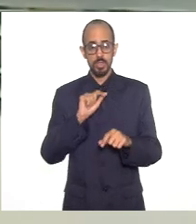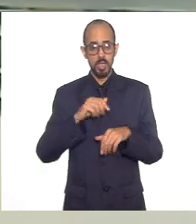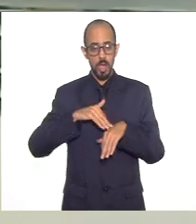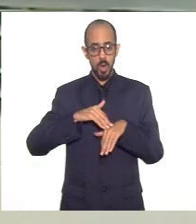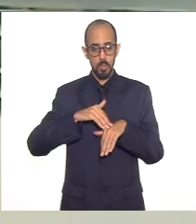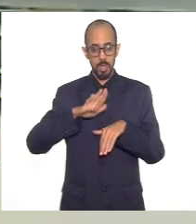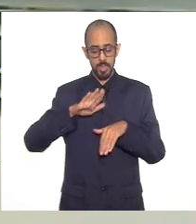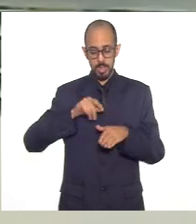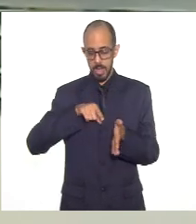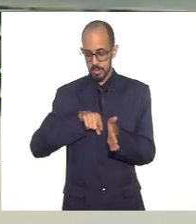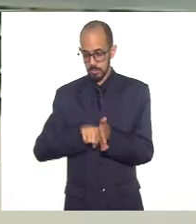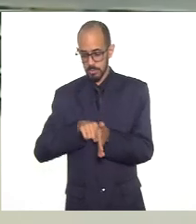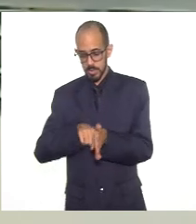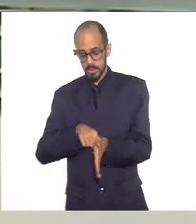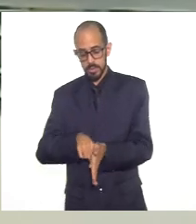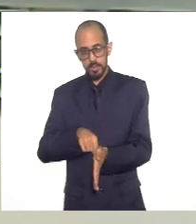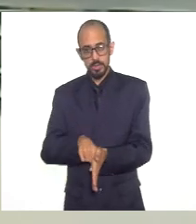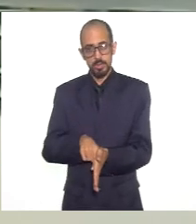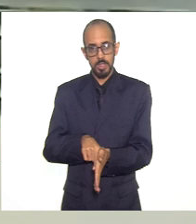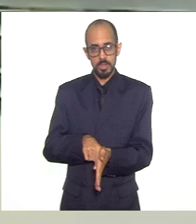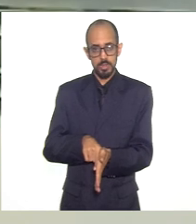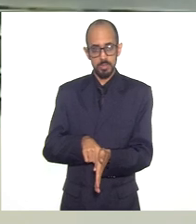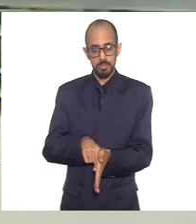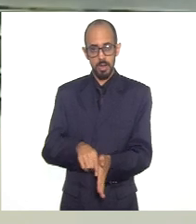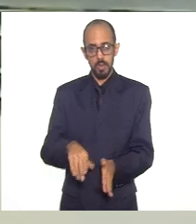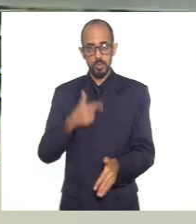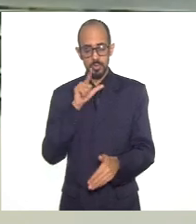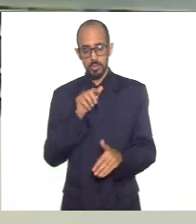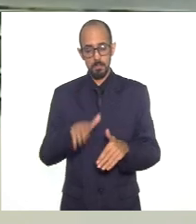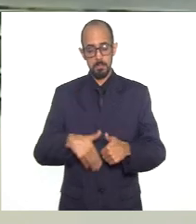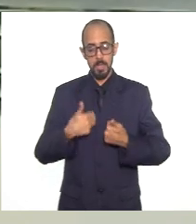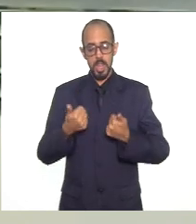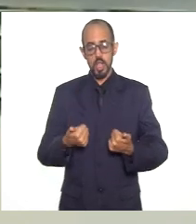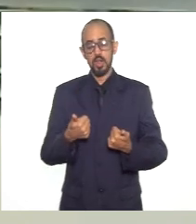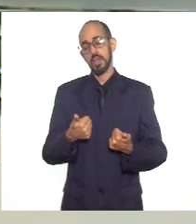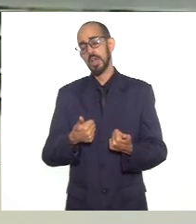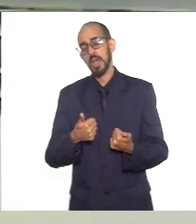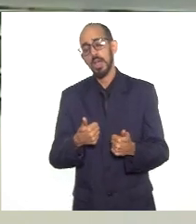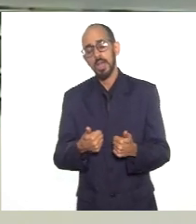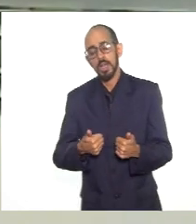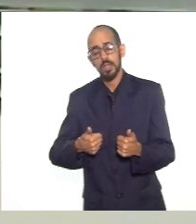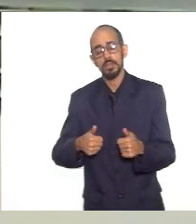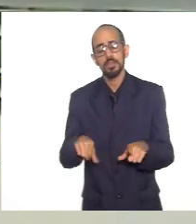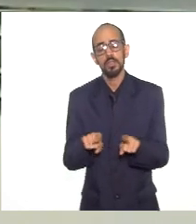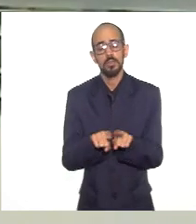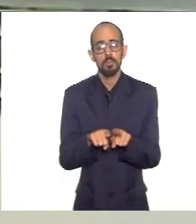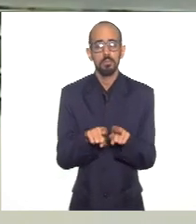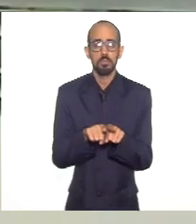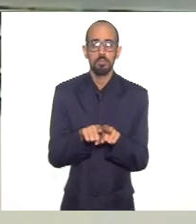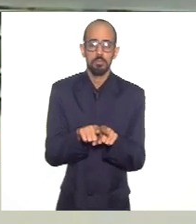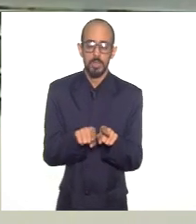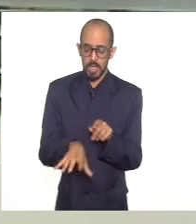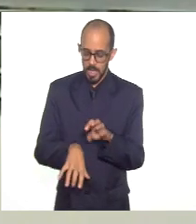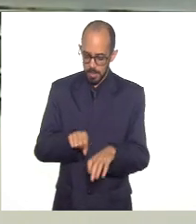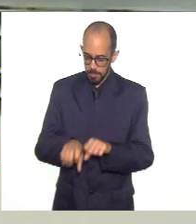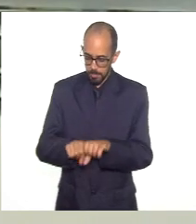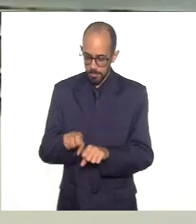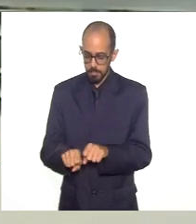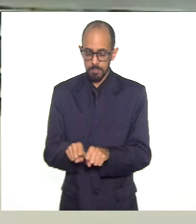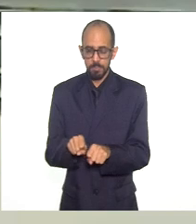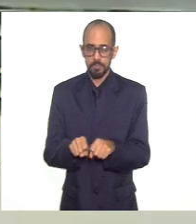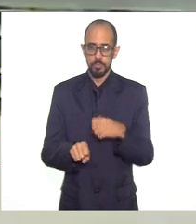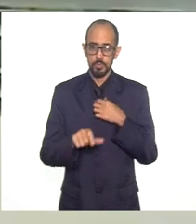de pesquisa para melhorar exatamente esse processo de extração do CO2 do